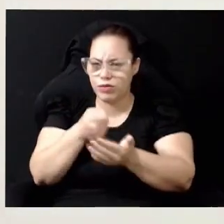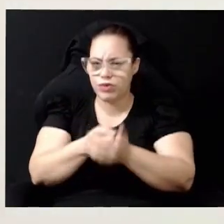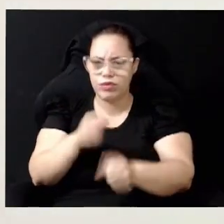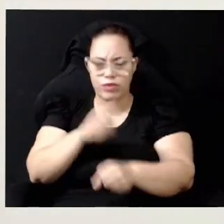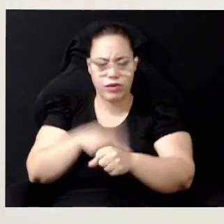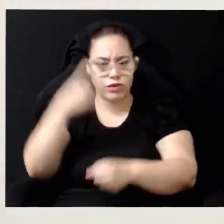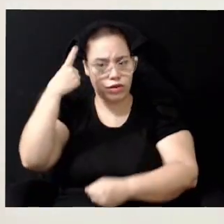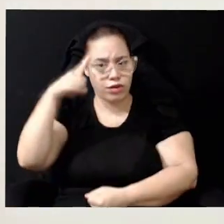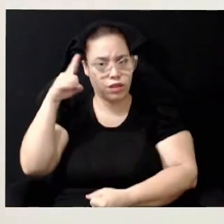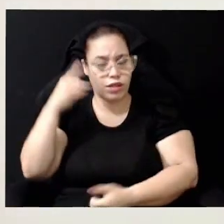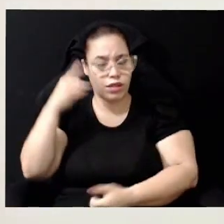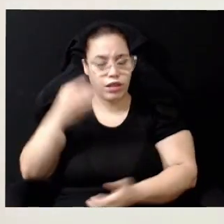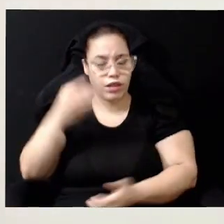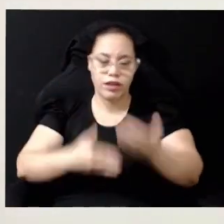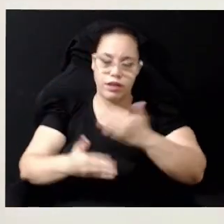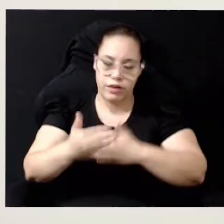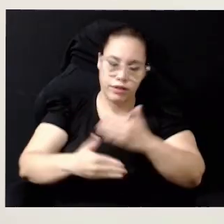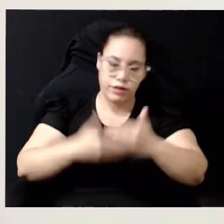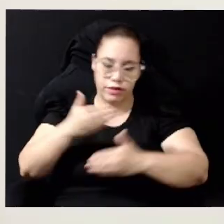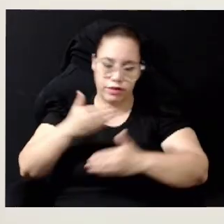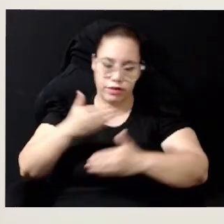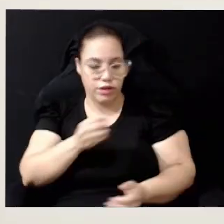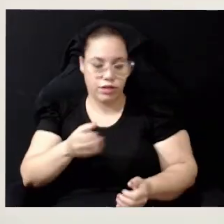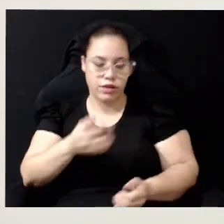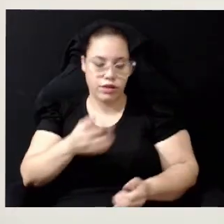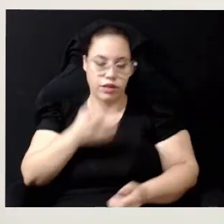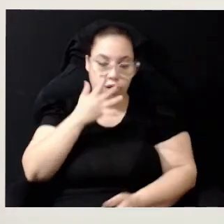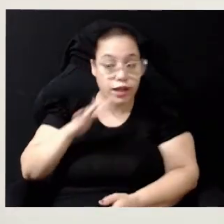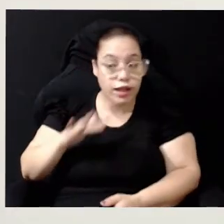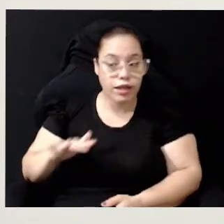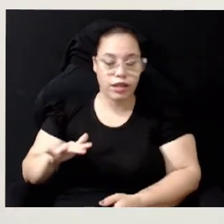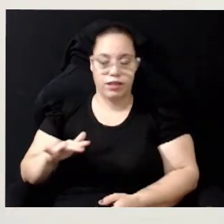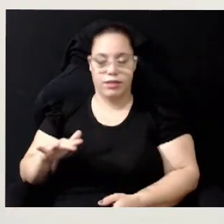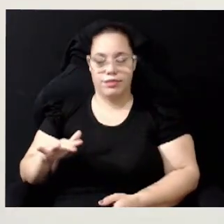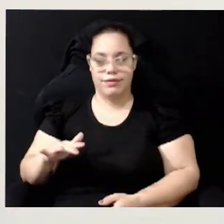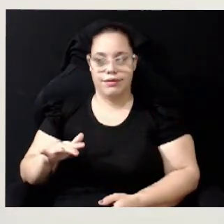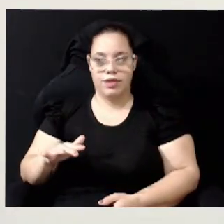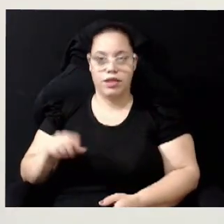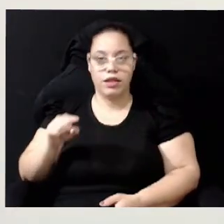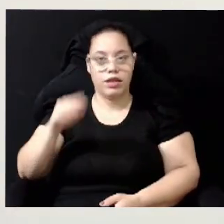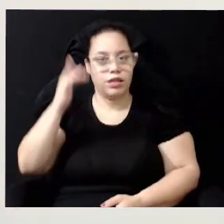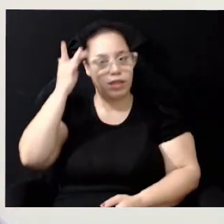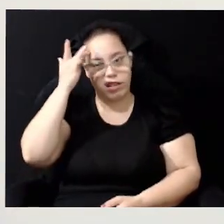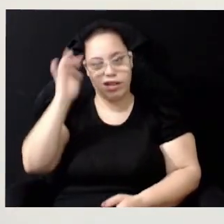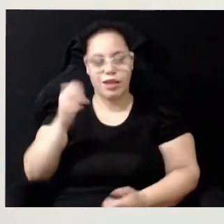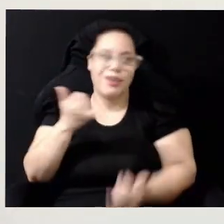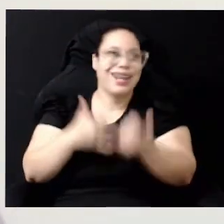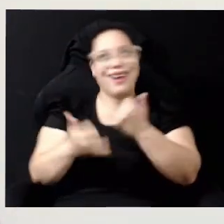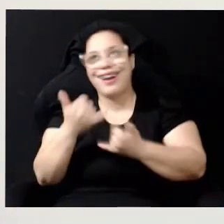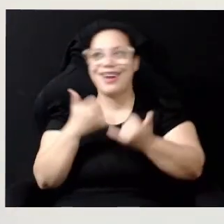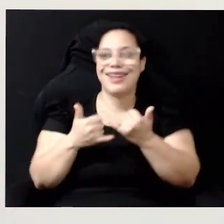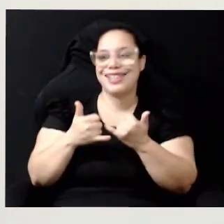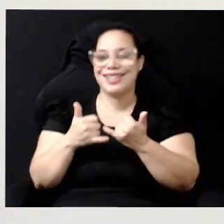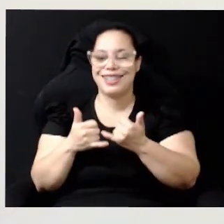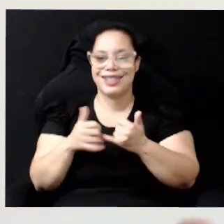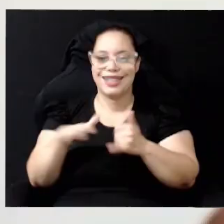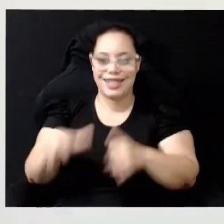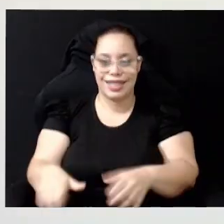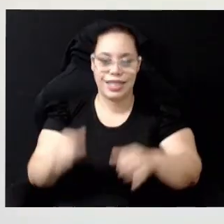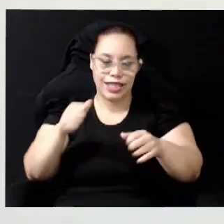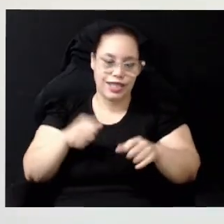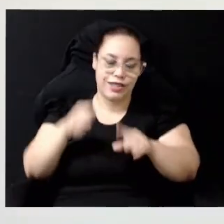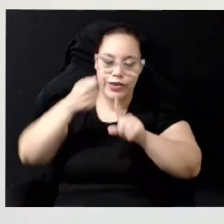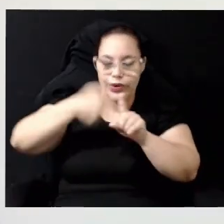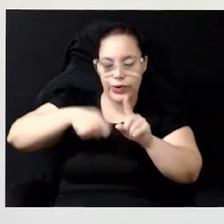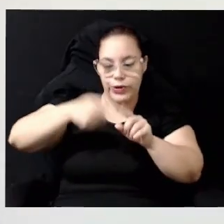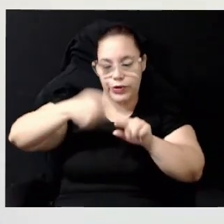dia a dia para participar da vivência com essa criança. Né? Se você não é do tipo brincalhão, que gosta de pegar uma